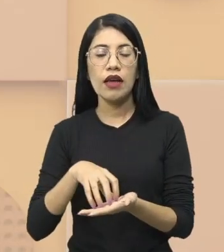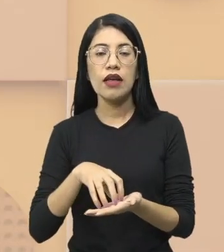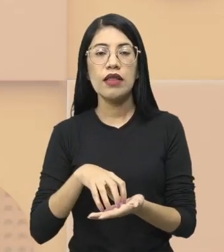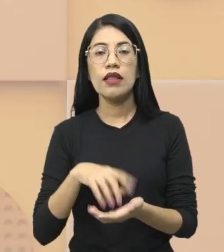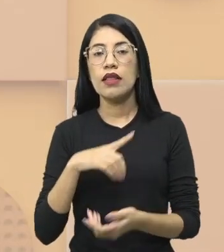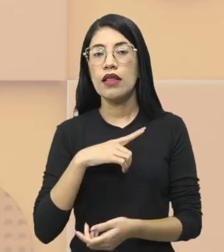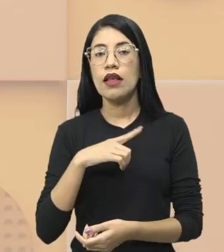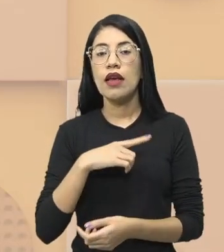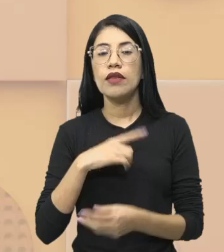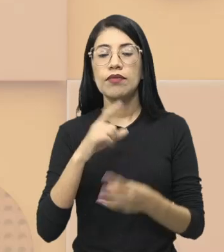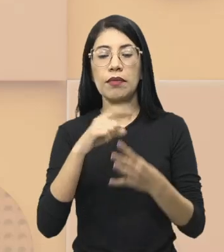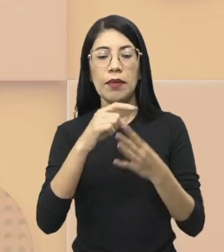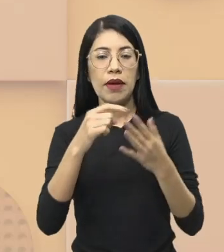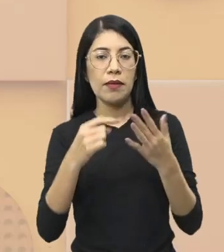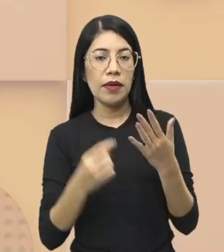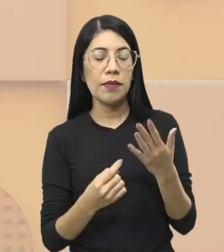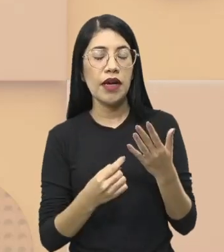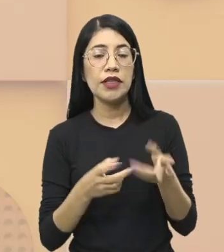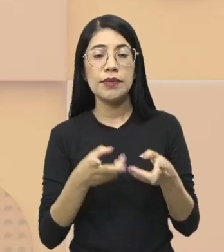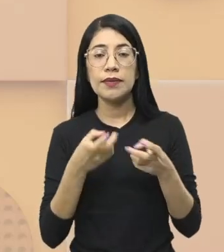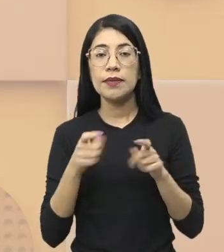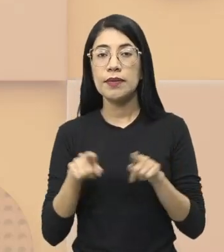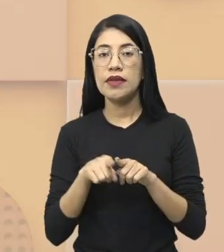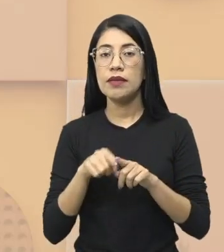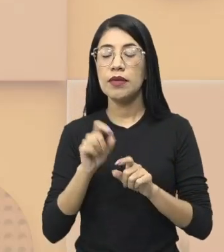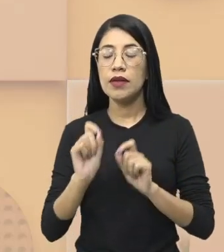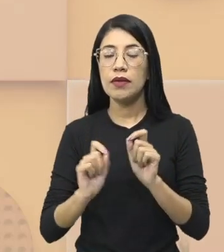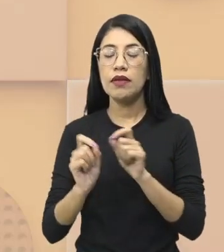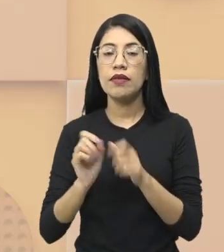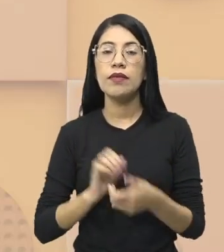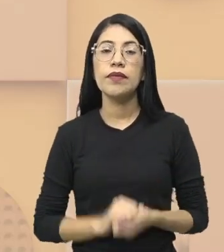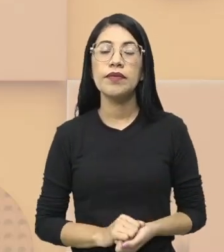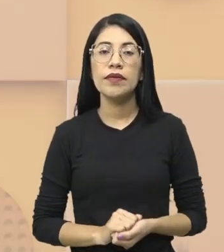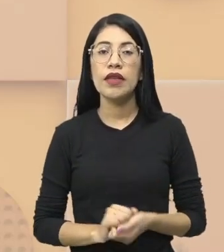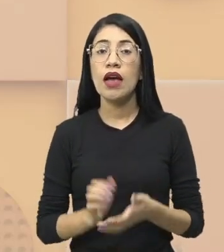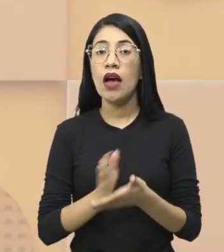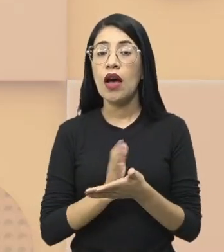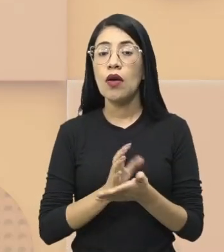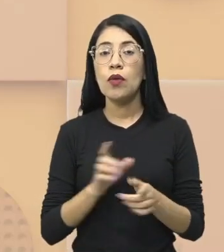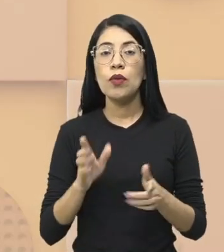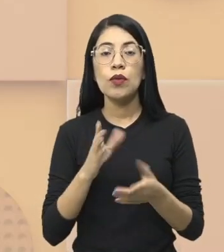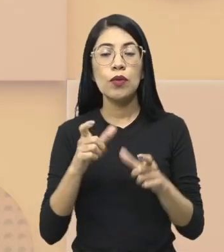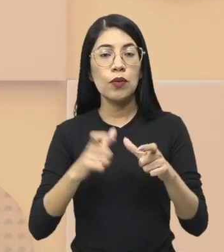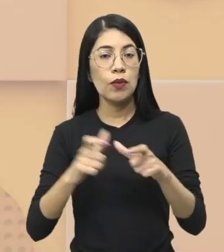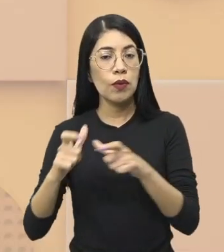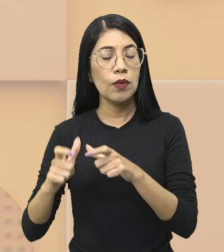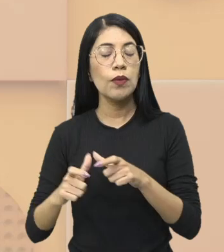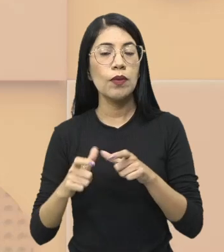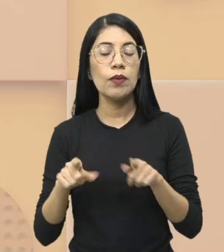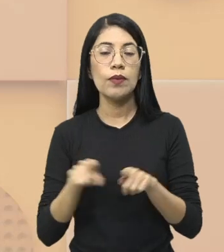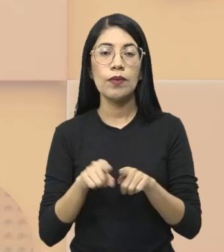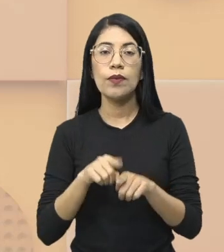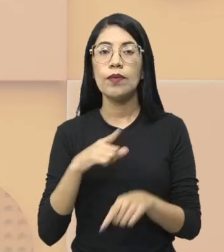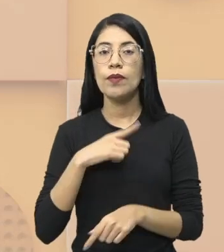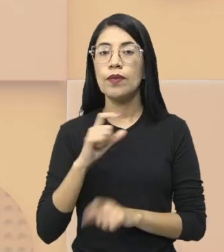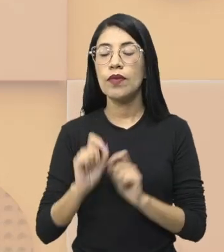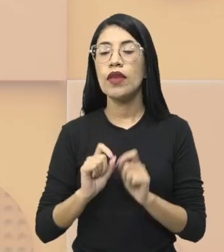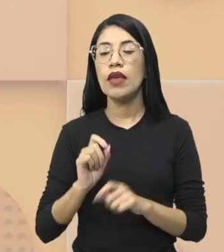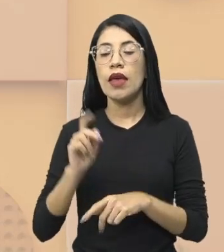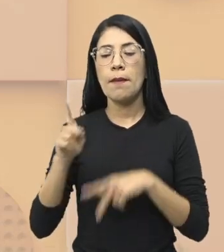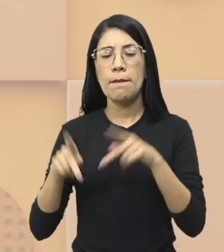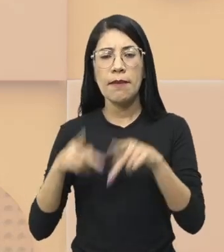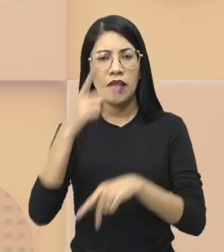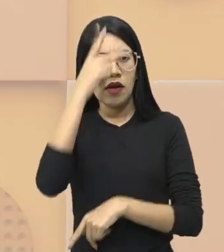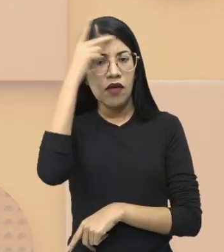uma dessas categorias, a gente observou que em algumas delas a gente também tem ali a presença de